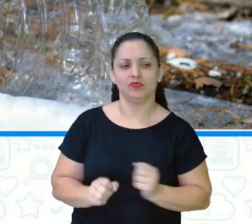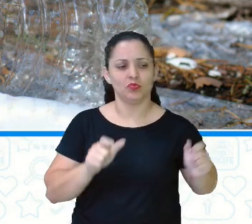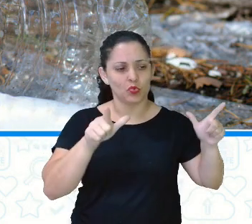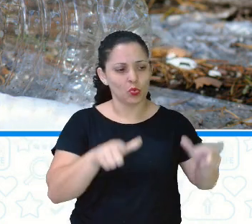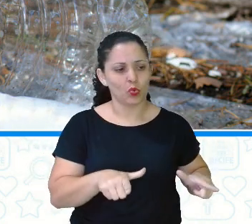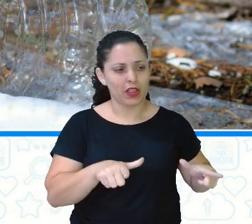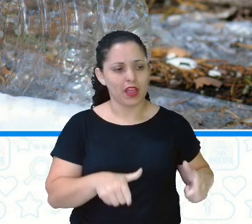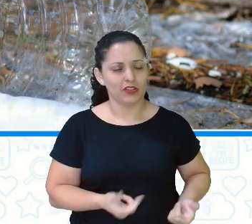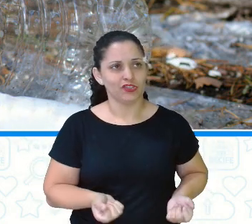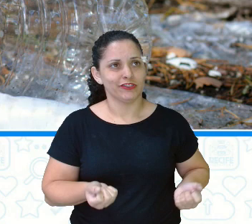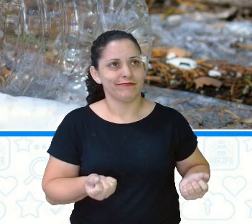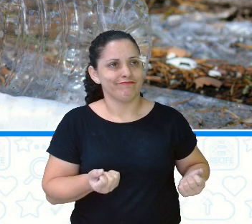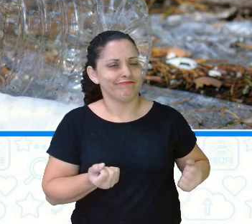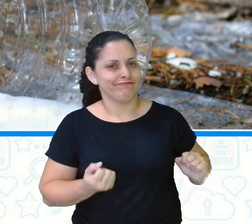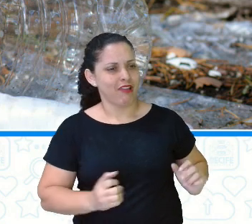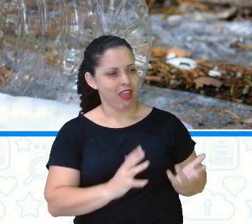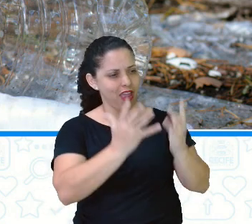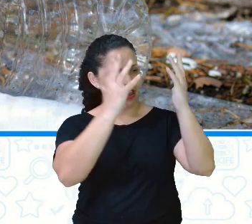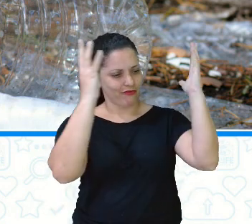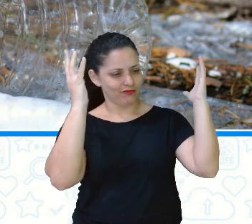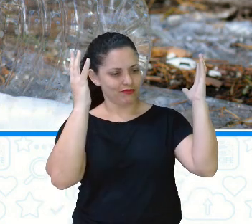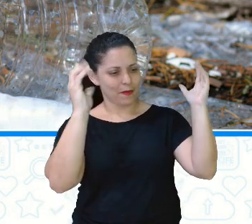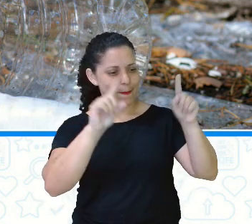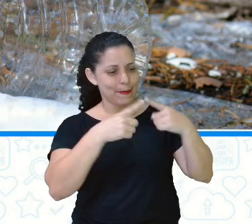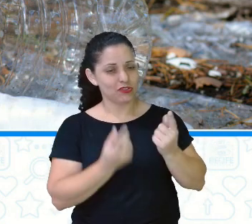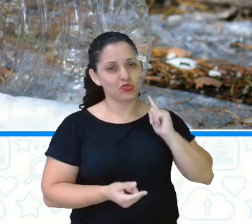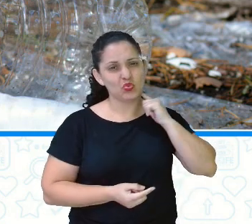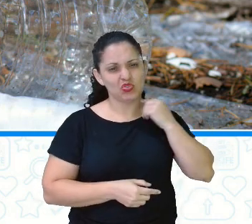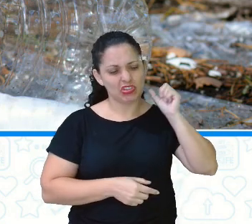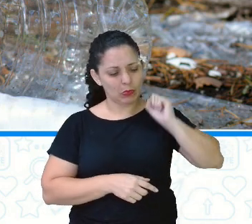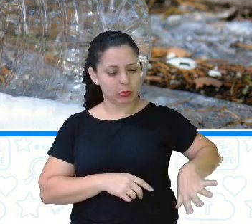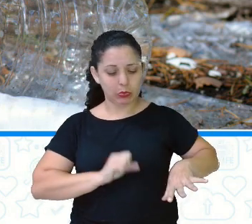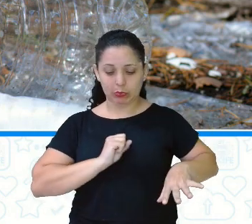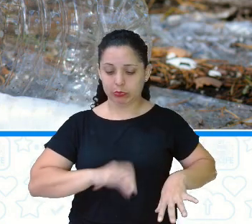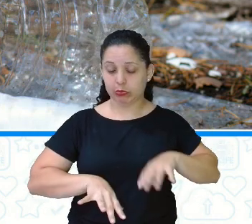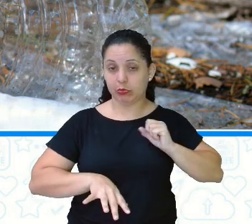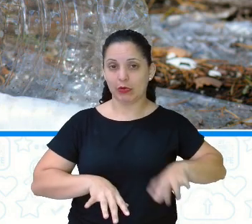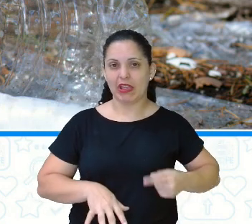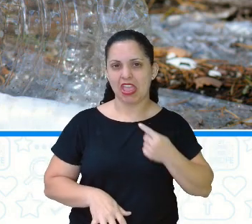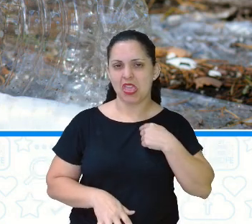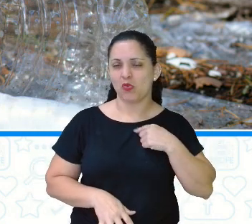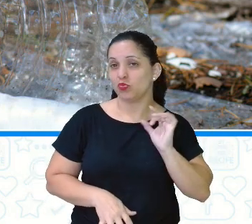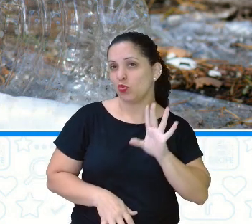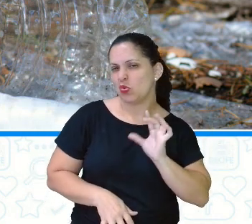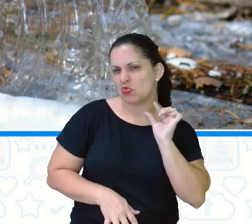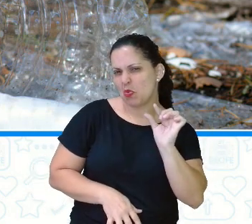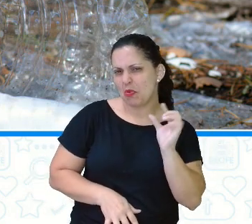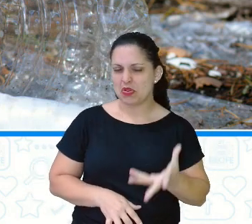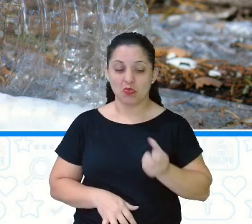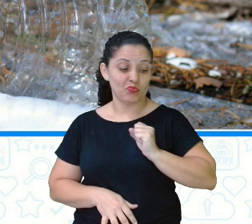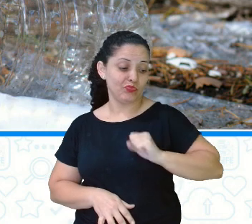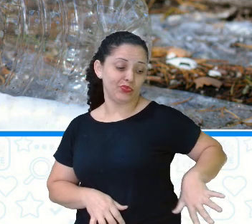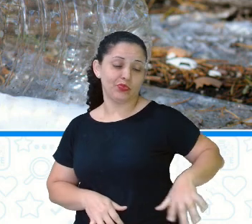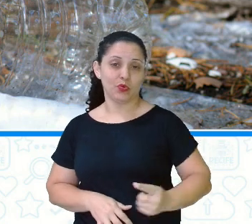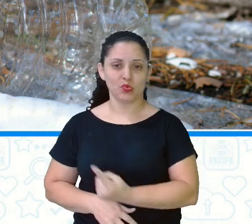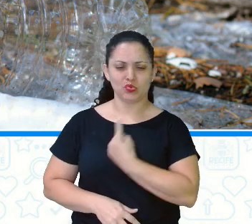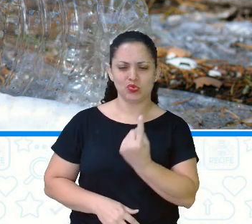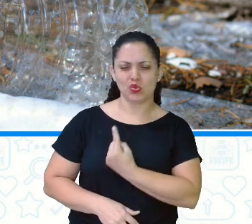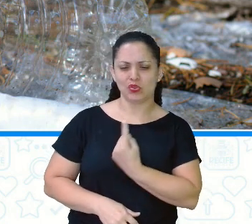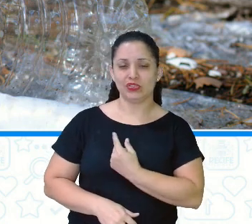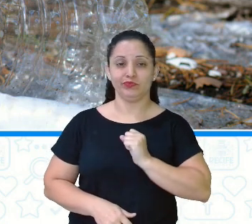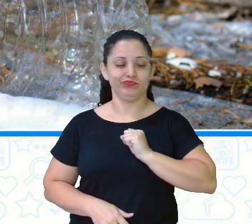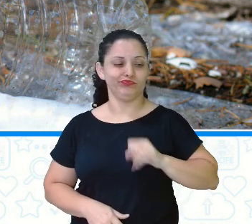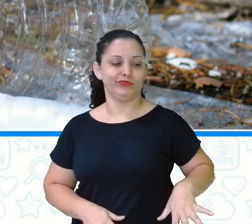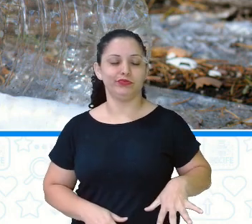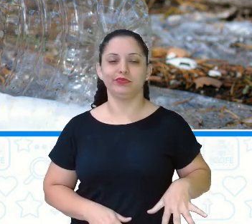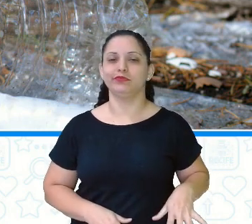são verdes, cenas como essa. E aí você pensa, eu vou jogar, só está sendo eu, alguém que eu